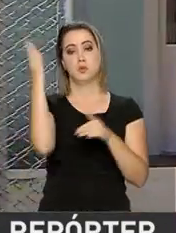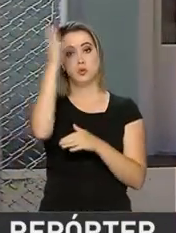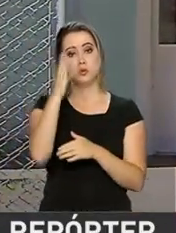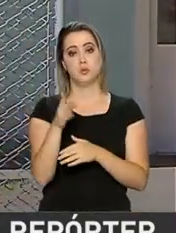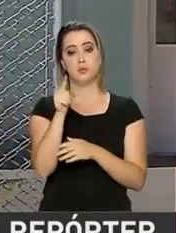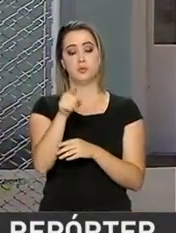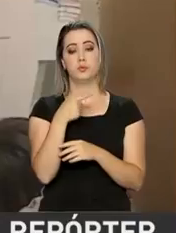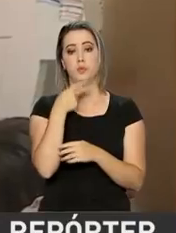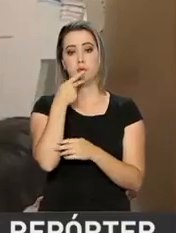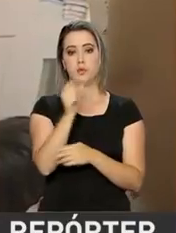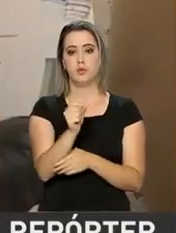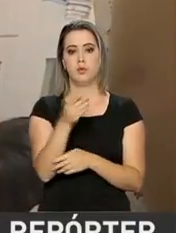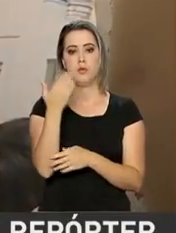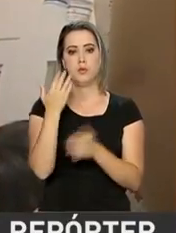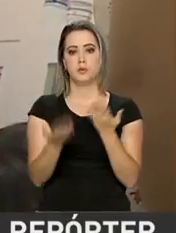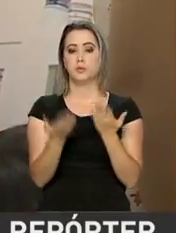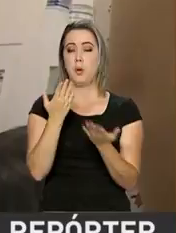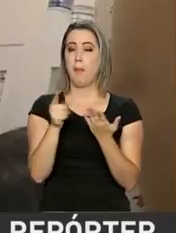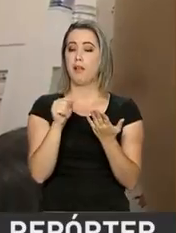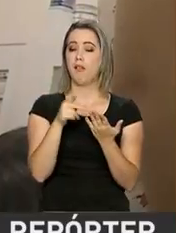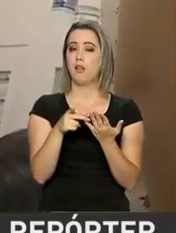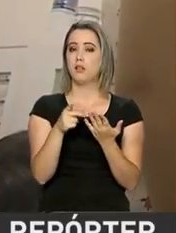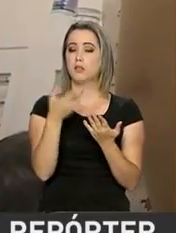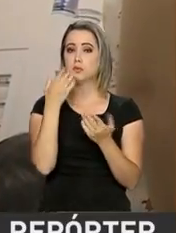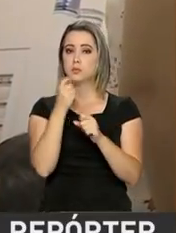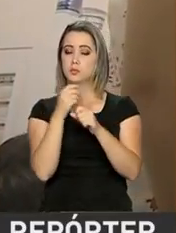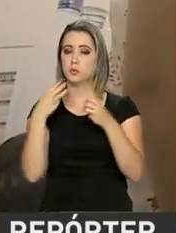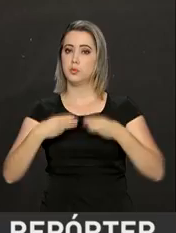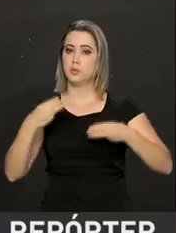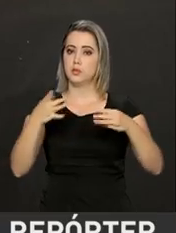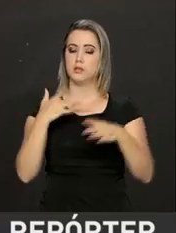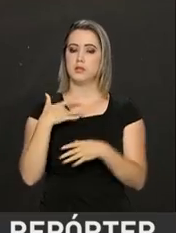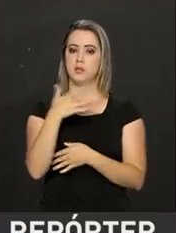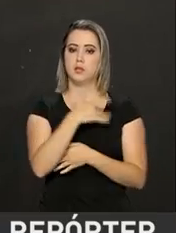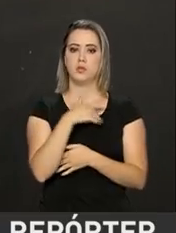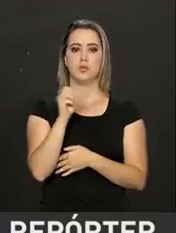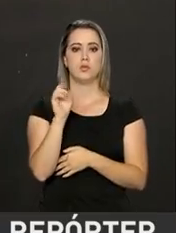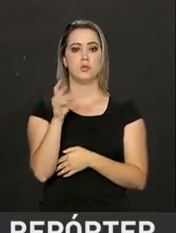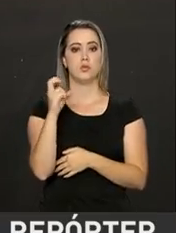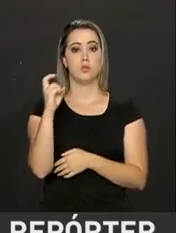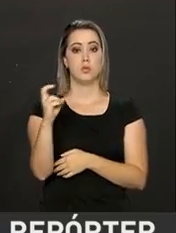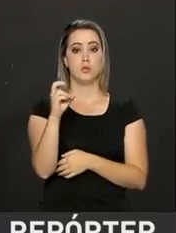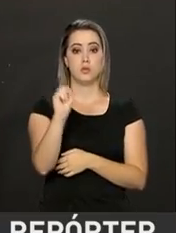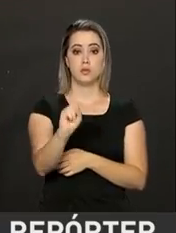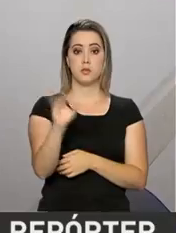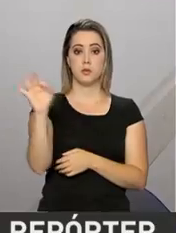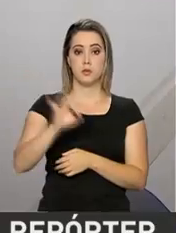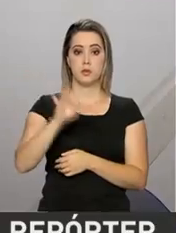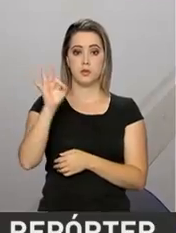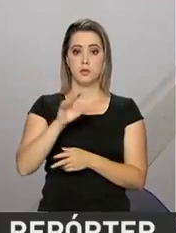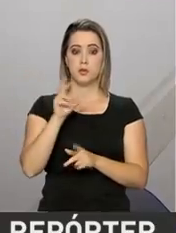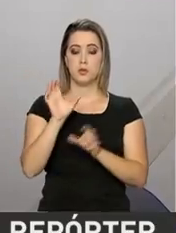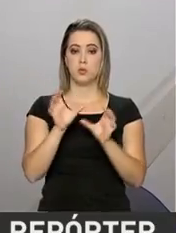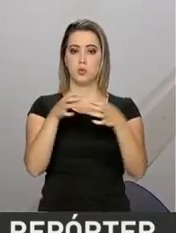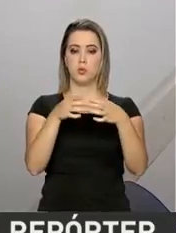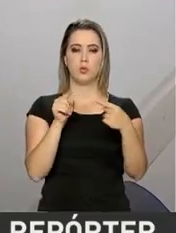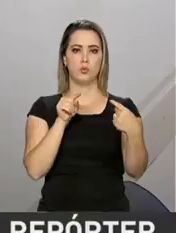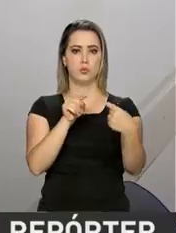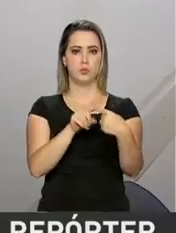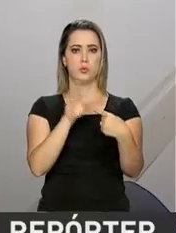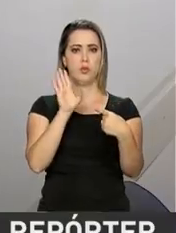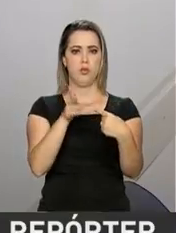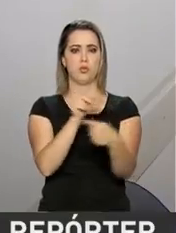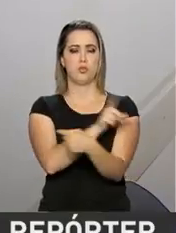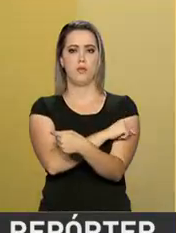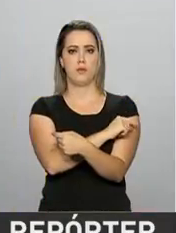segundo o último balanço divulgado pelo ministério da saúde apenas 58% do público-alvo já foi